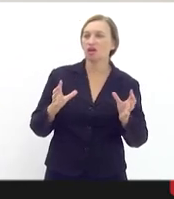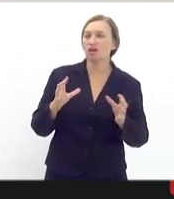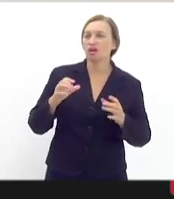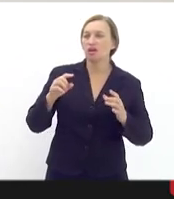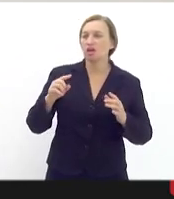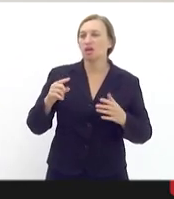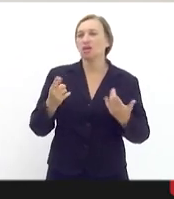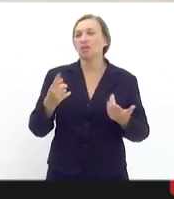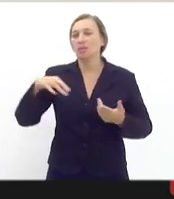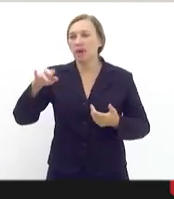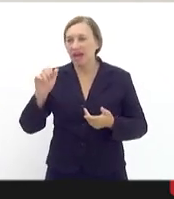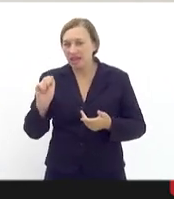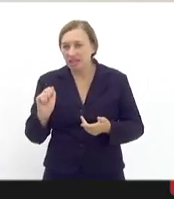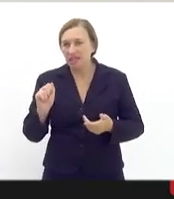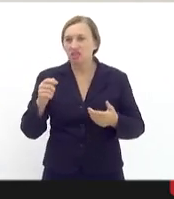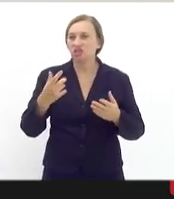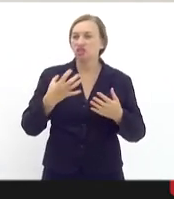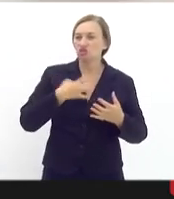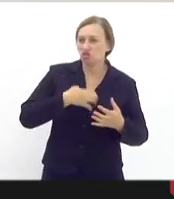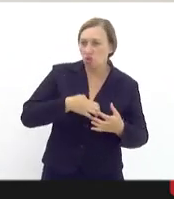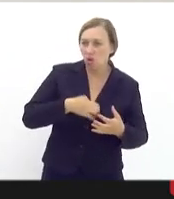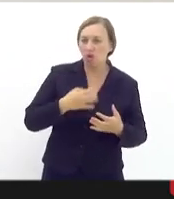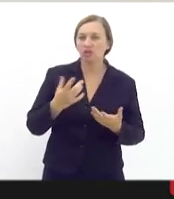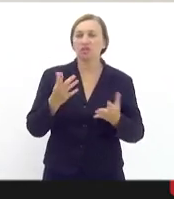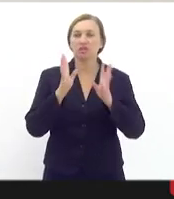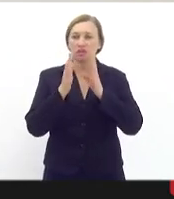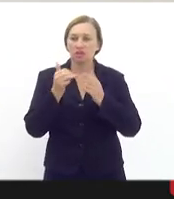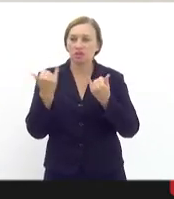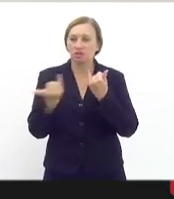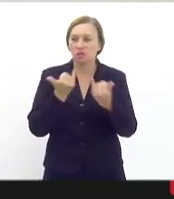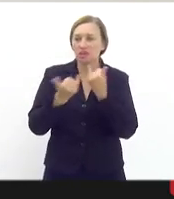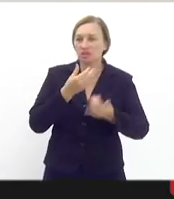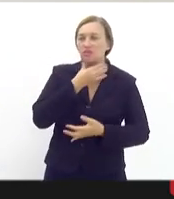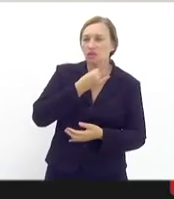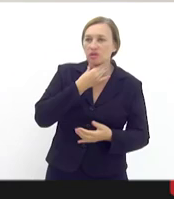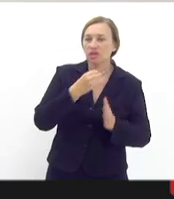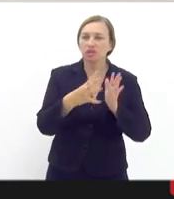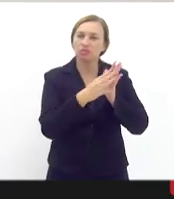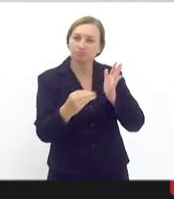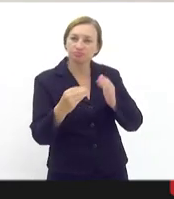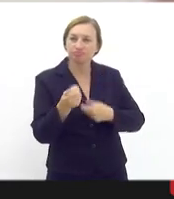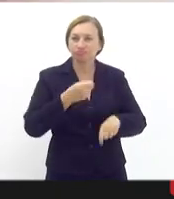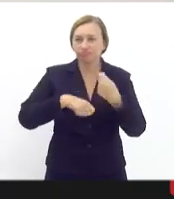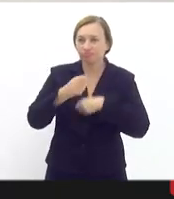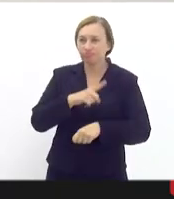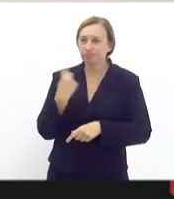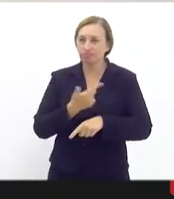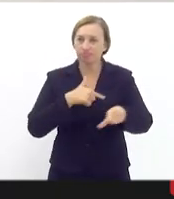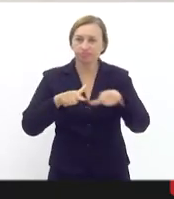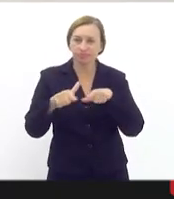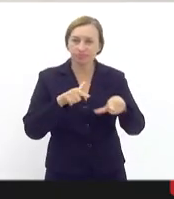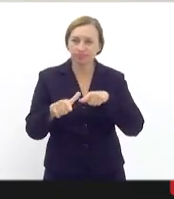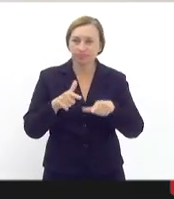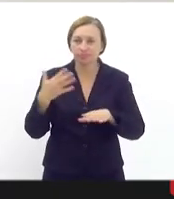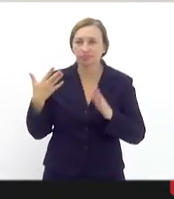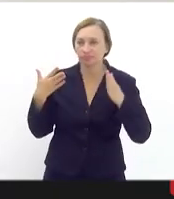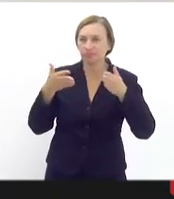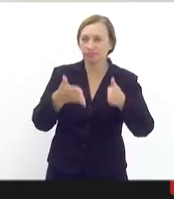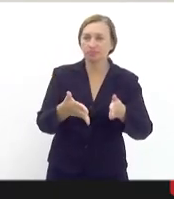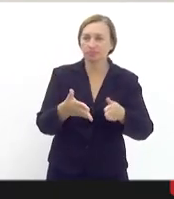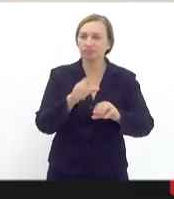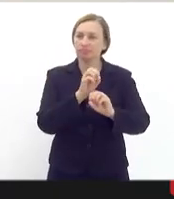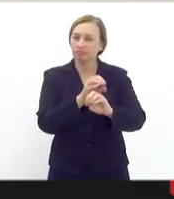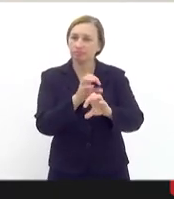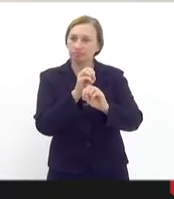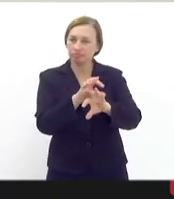de disseminação dessas fake news. Então, é esse modelo de negócios que a gente está trabalhando. Então, eu acho central a educação midiática, mas